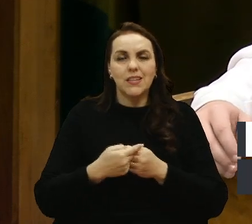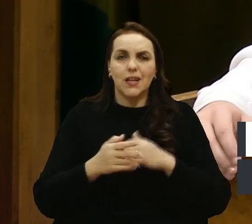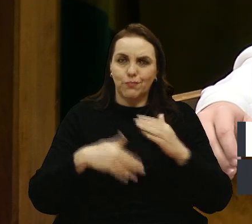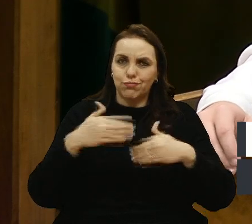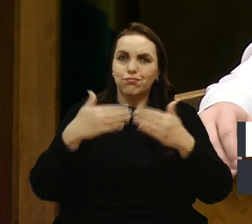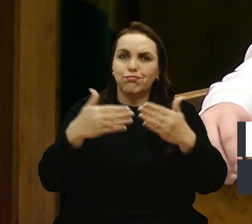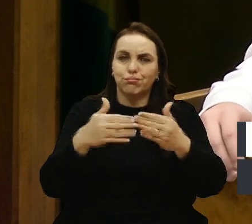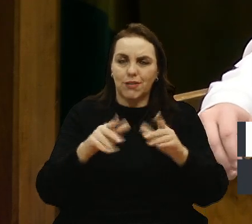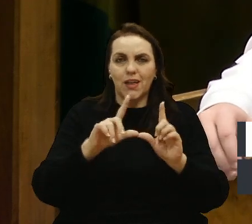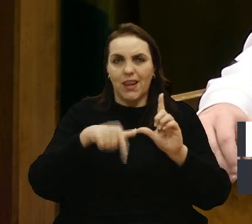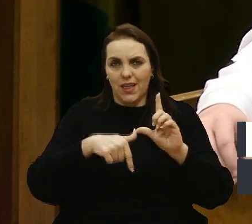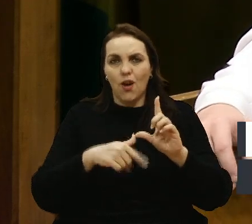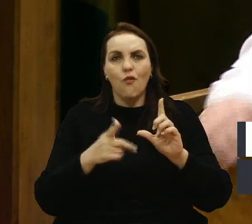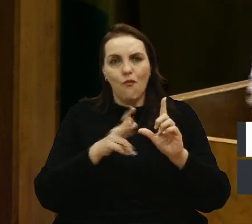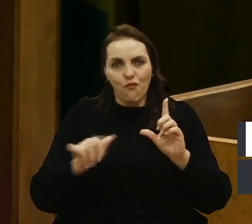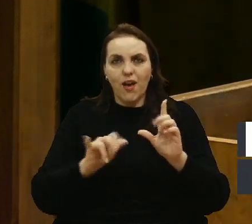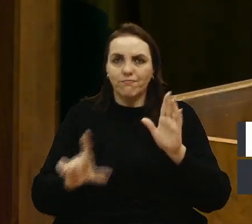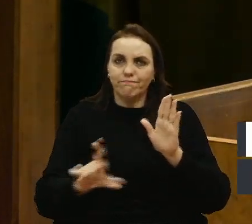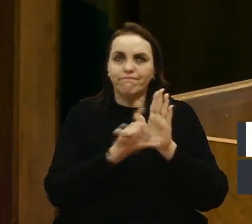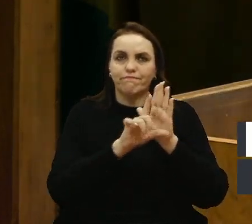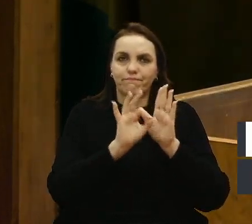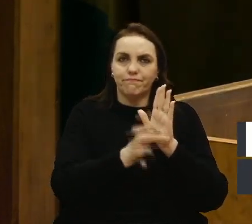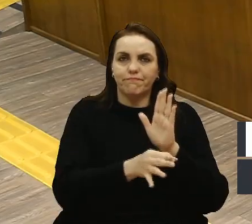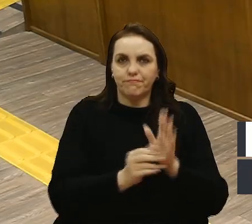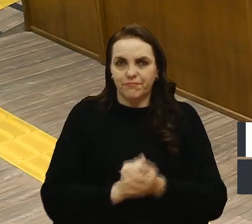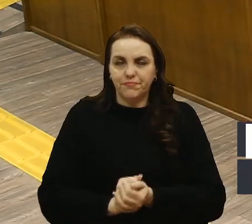Muito obrigado, presidente Lucas.